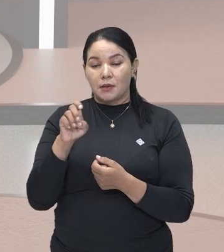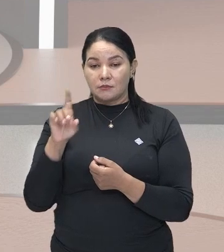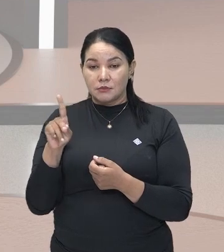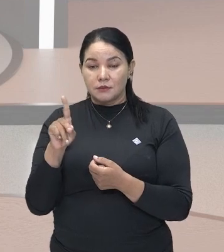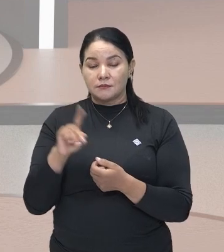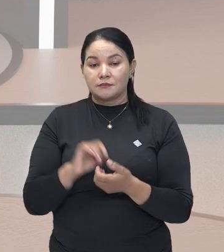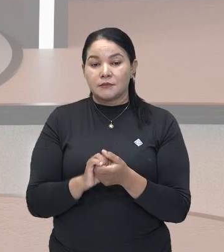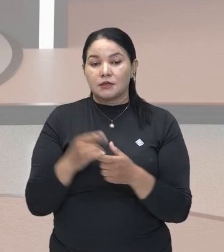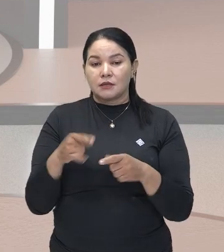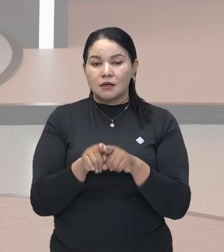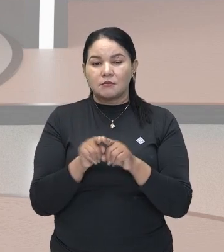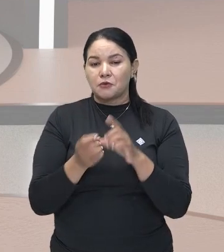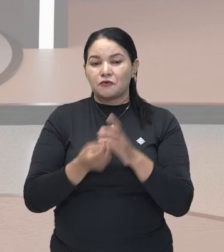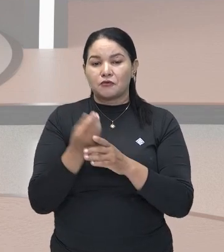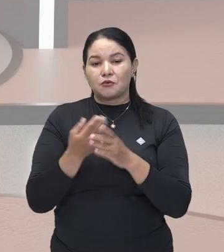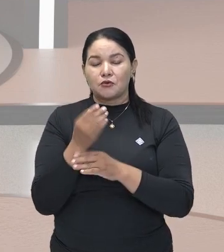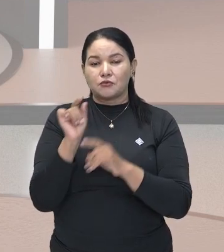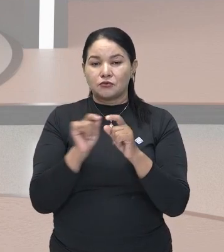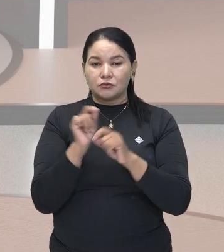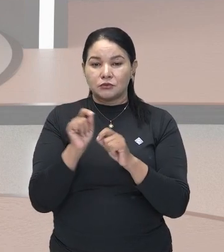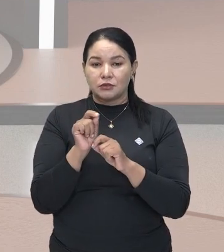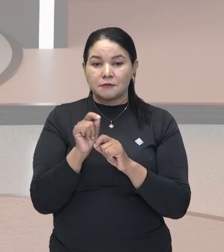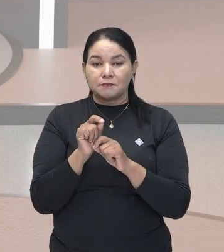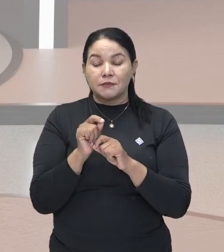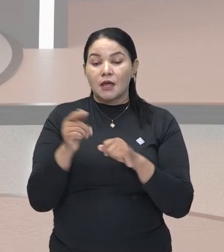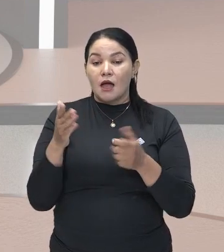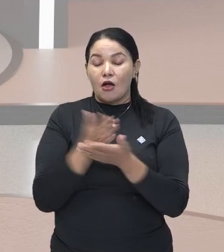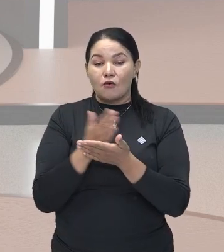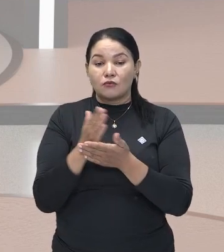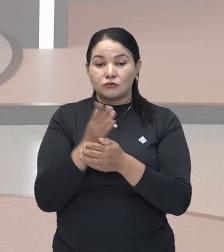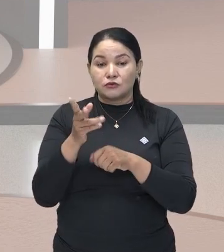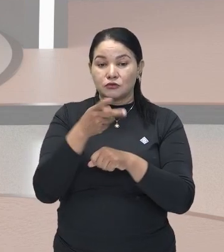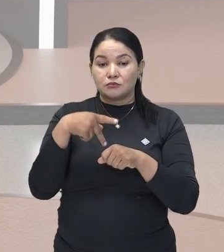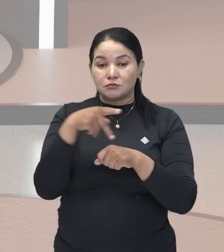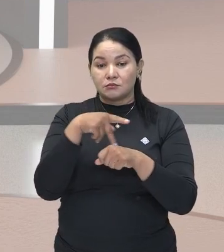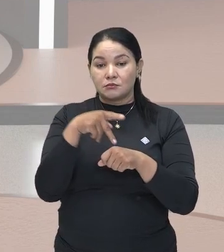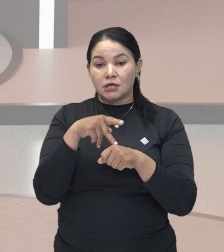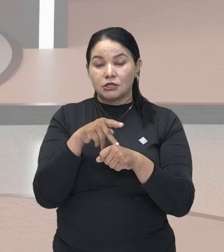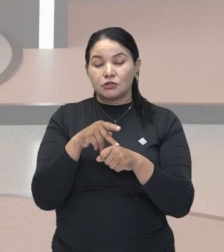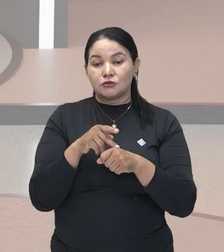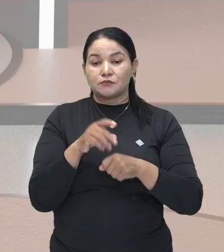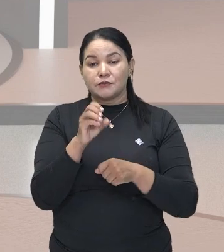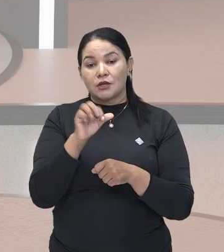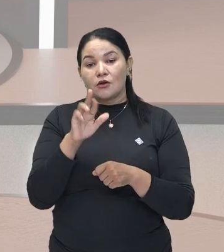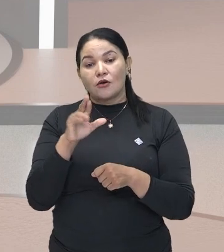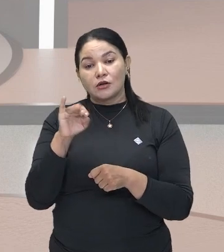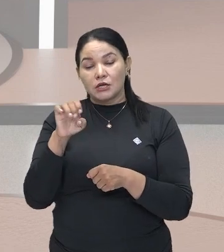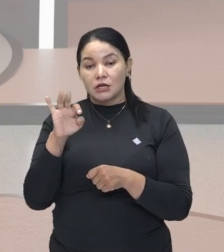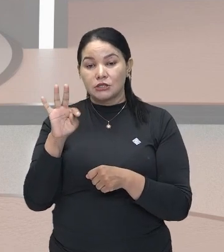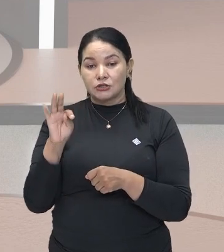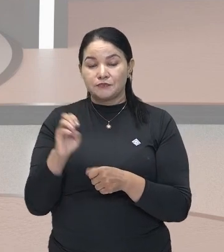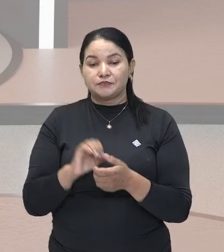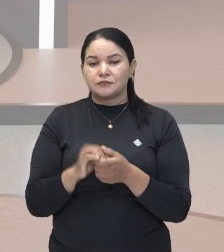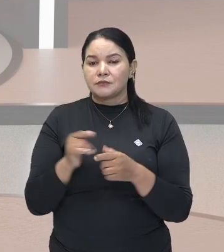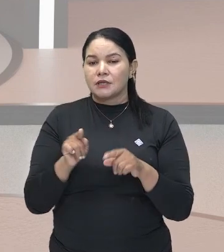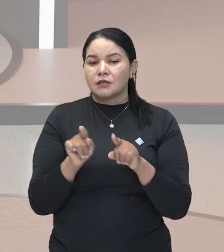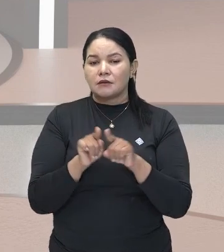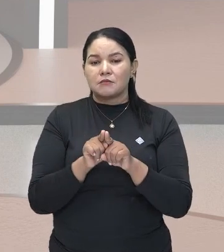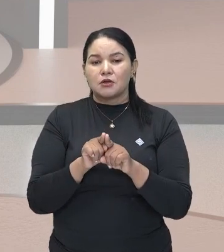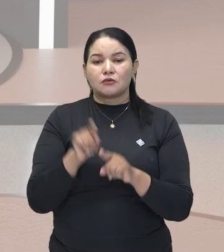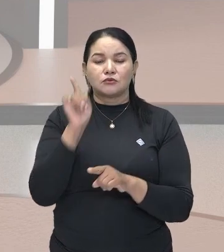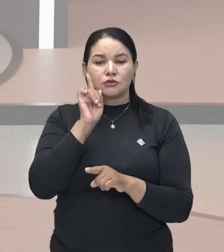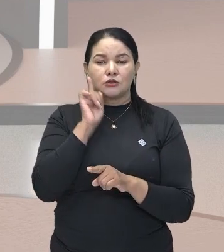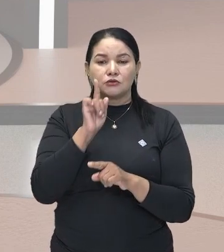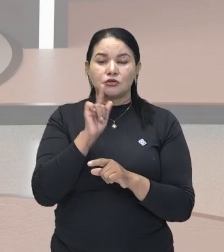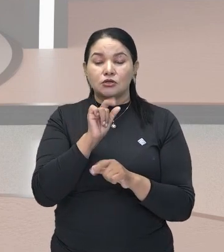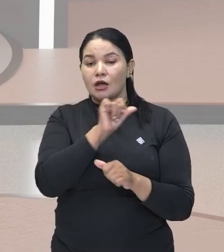ali majoritariamente por países do Oriente Médio, e os Estados Unidos ele começa a inverter essa situação, né, com essa exploração